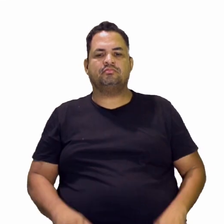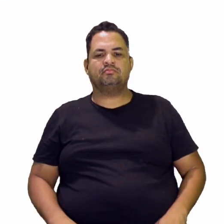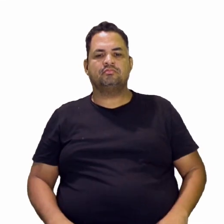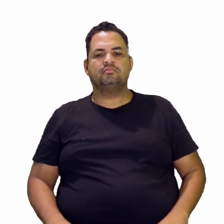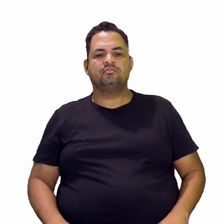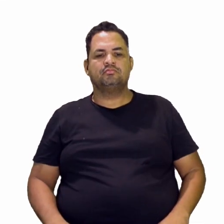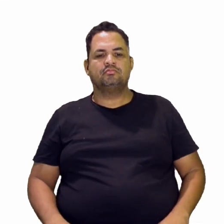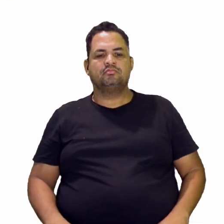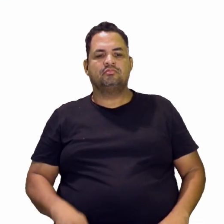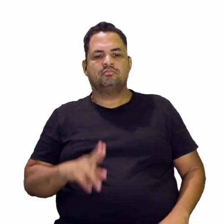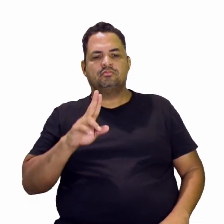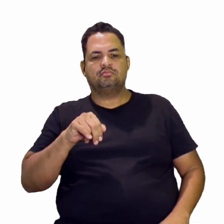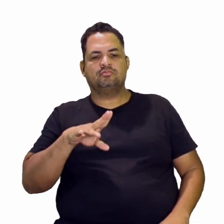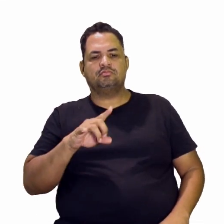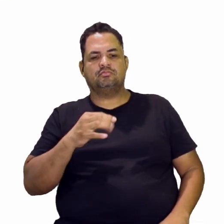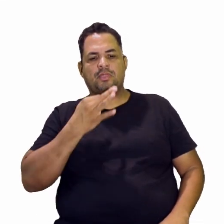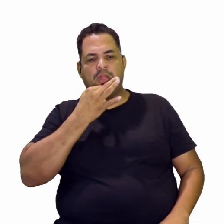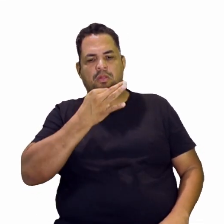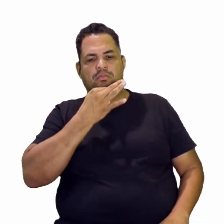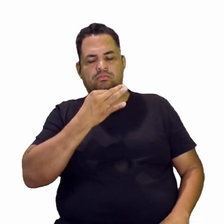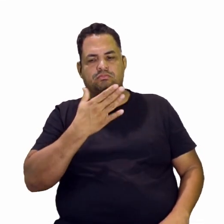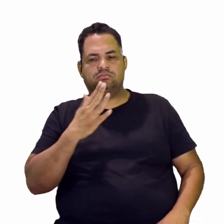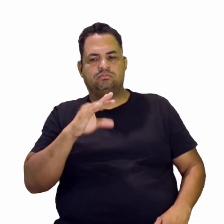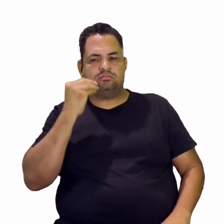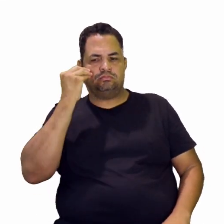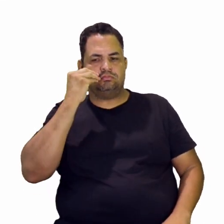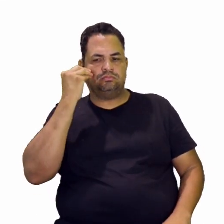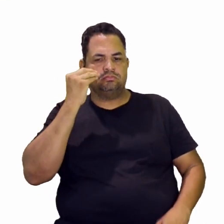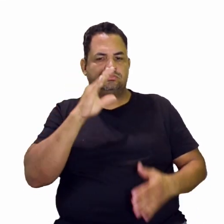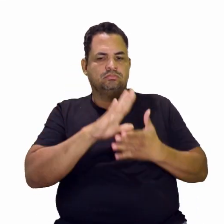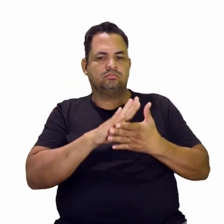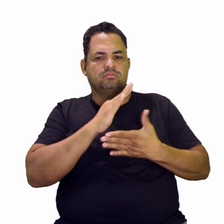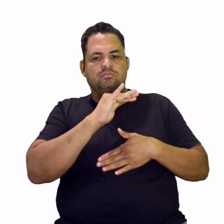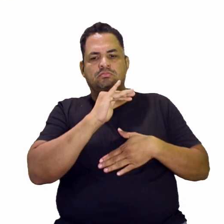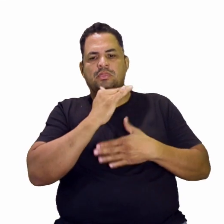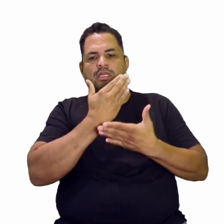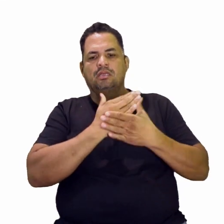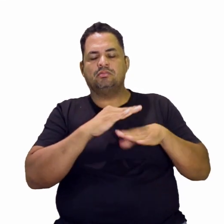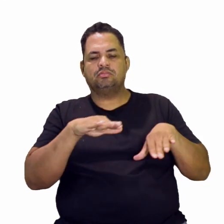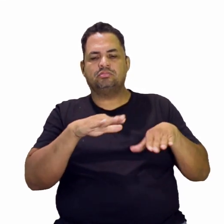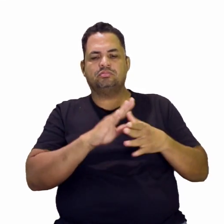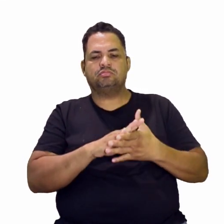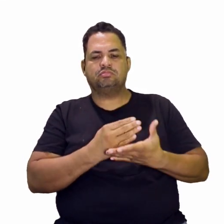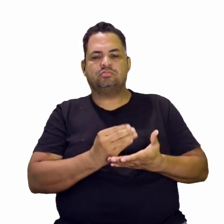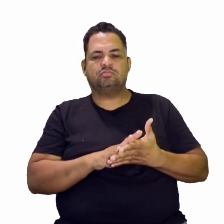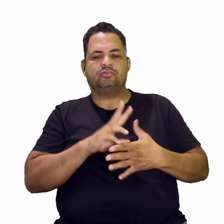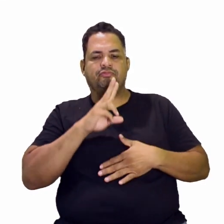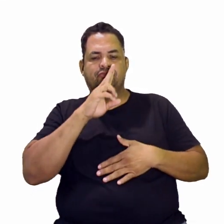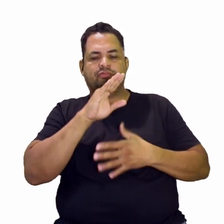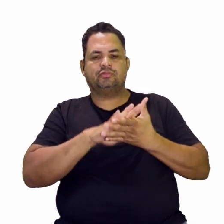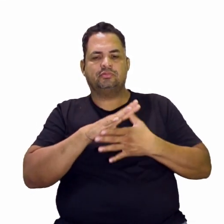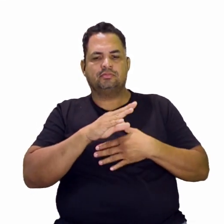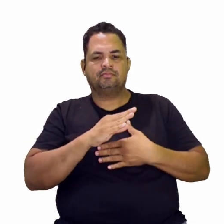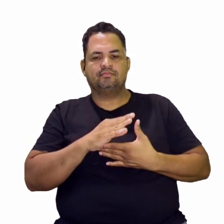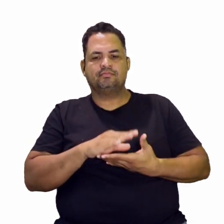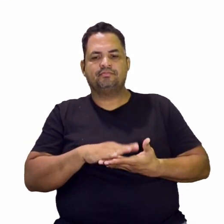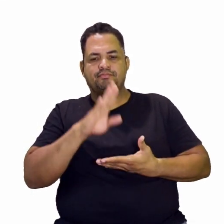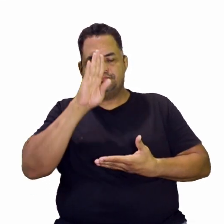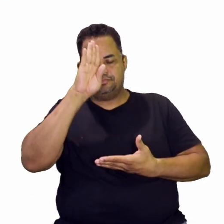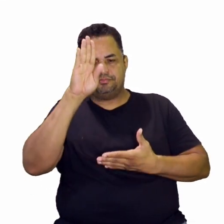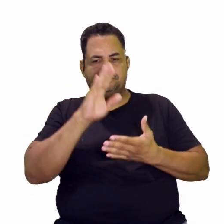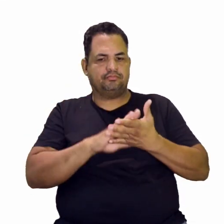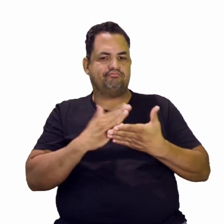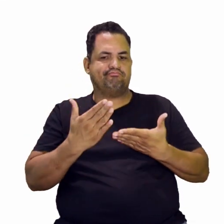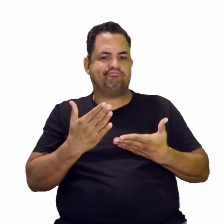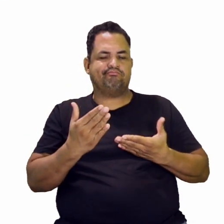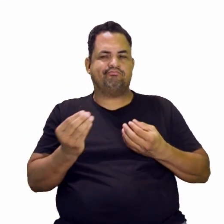E o Needham criticou o seu experimento justamente porque ele disse que ele matou a força vital, que era a base dos abiogenistas. E aí ele disse, não tem nada a